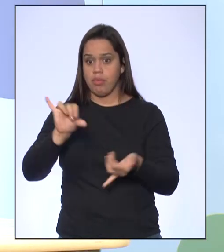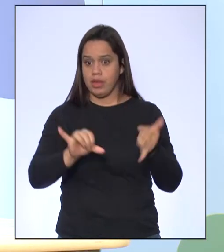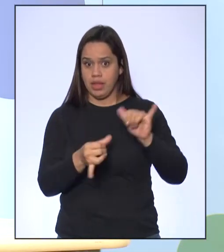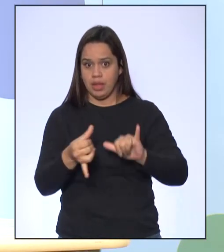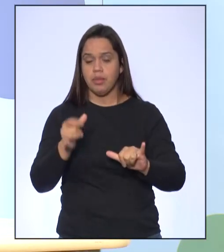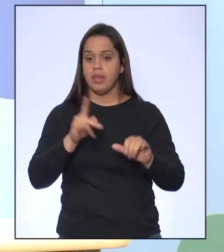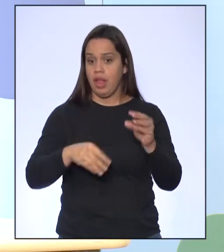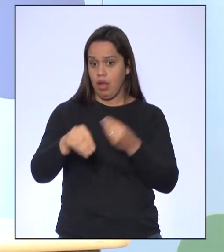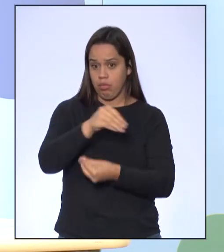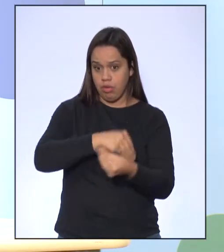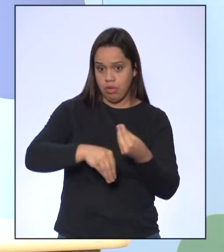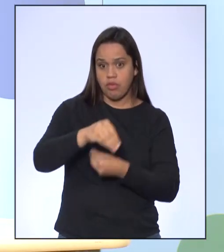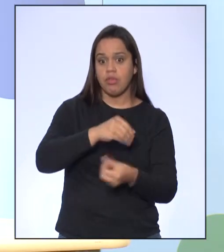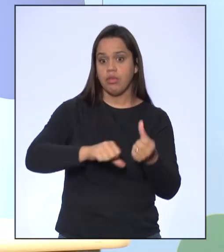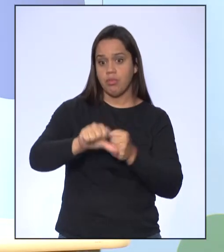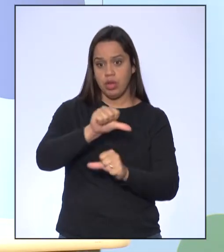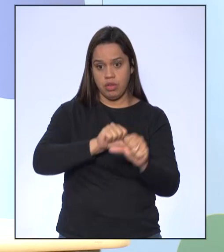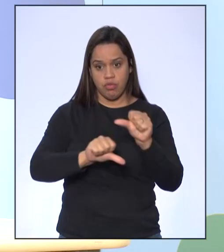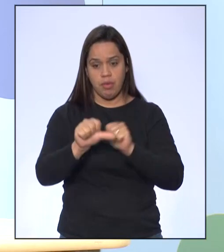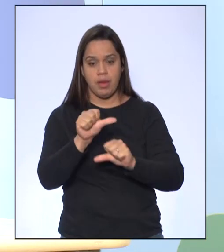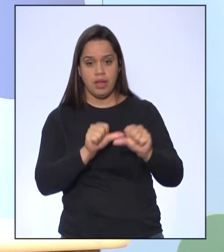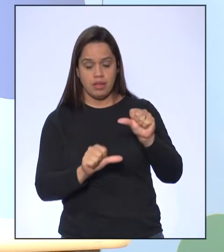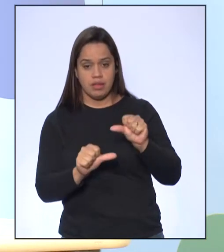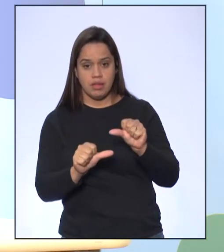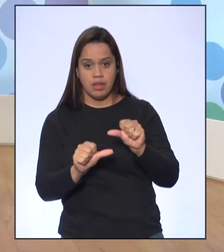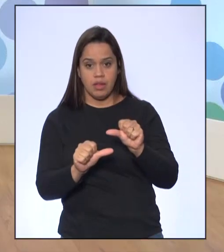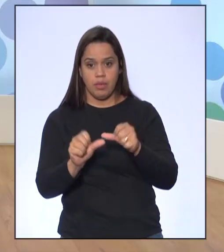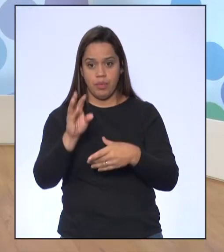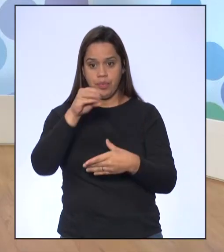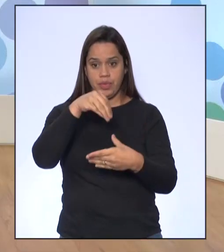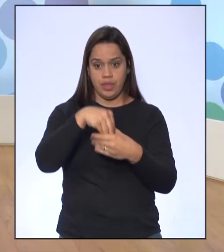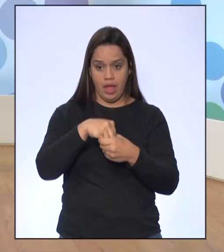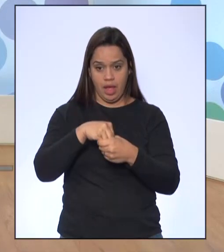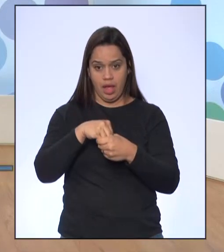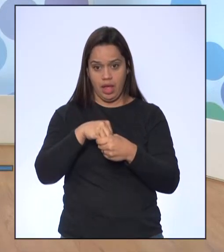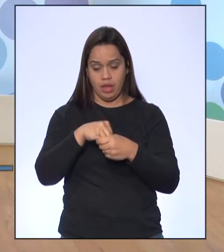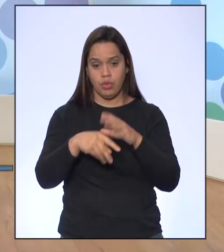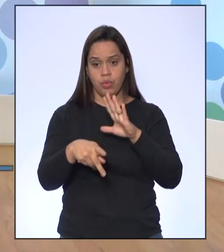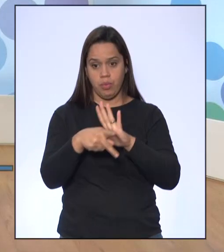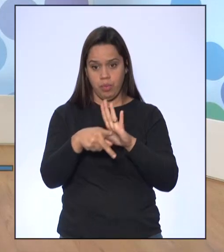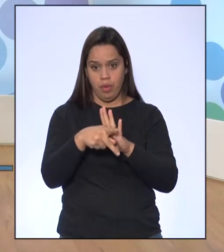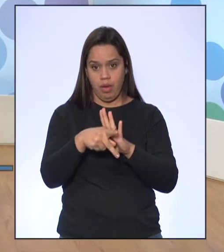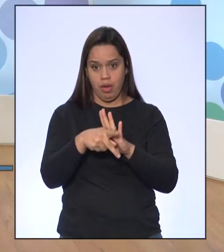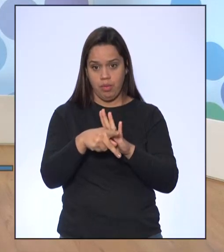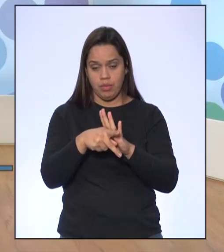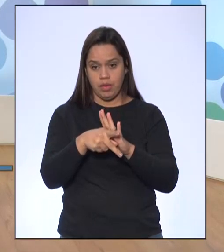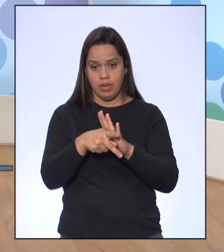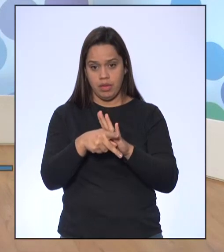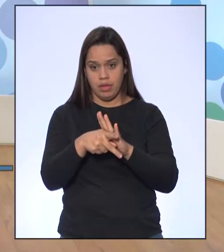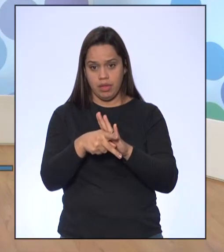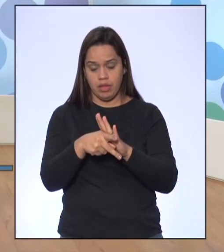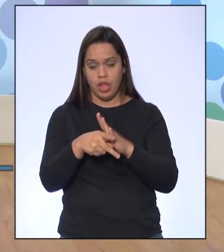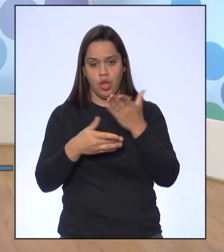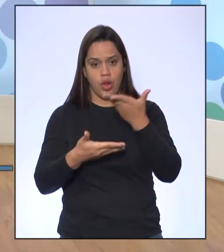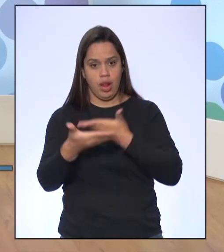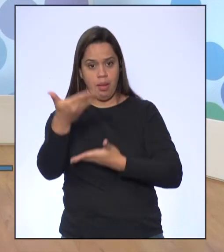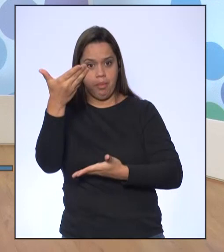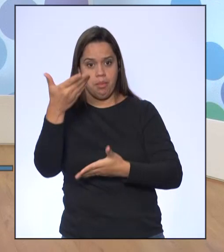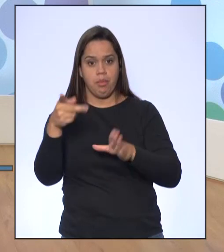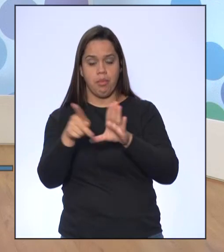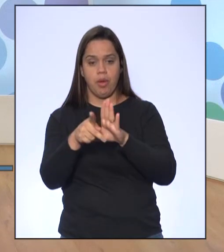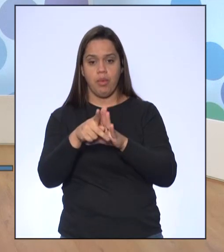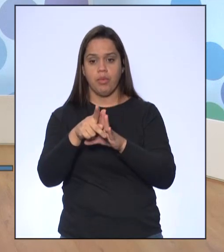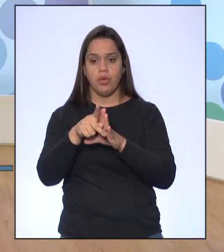reação química, a Sim. transformação química dentro do organismo dele, que vai Sim. colaborar com o nosso oxigênio que